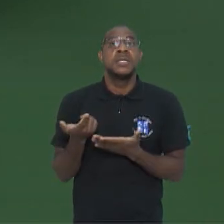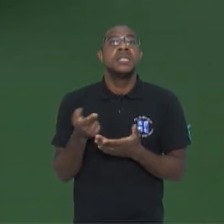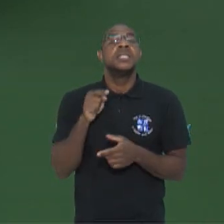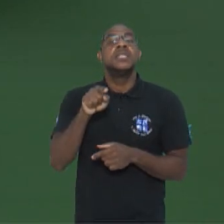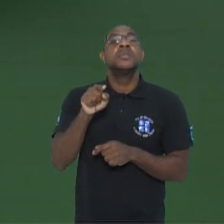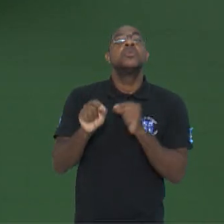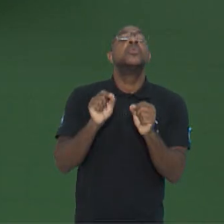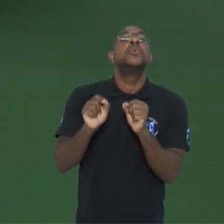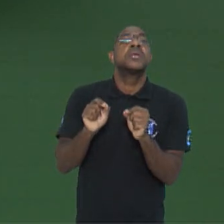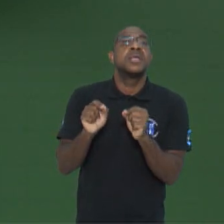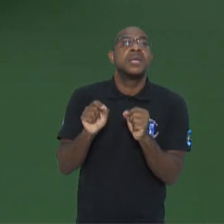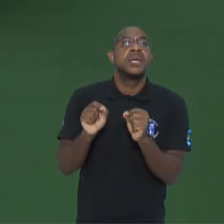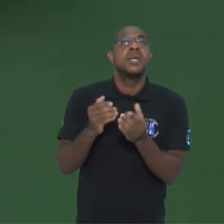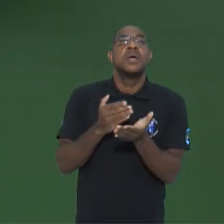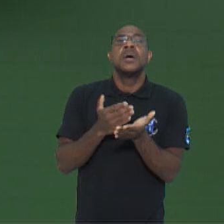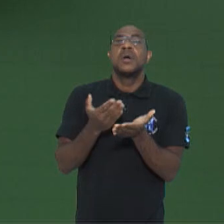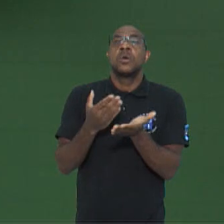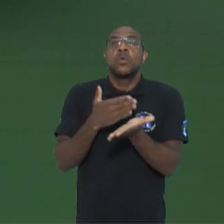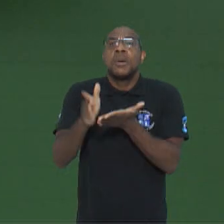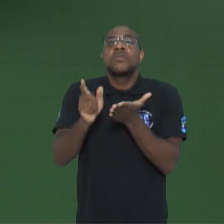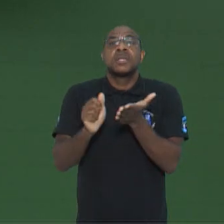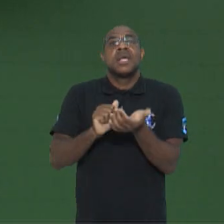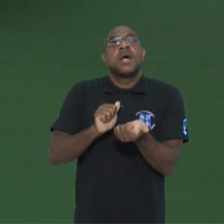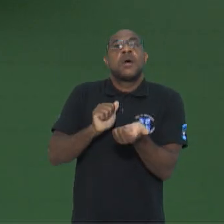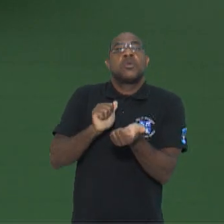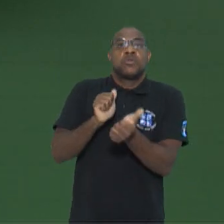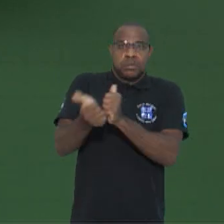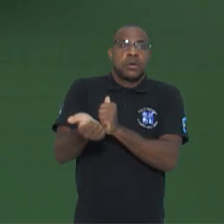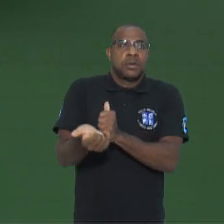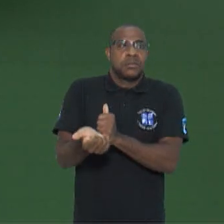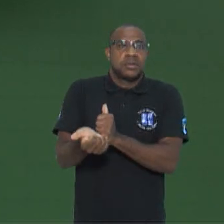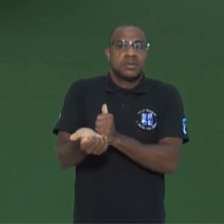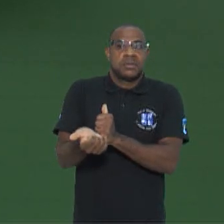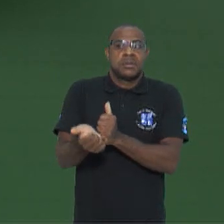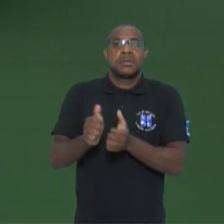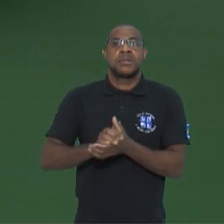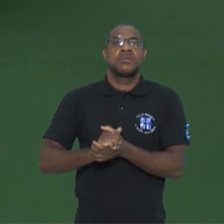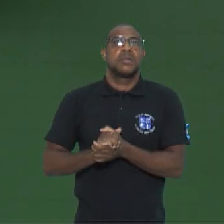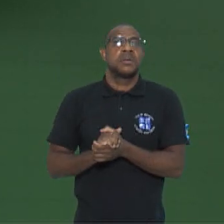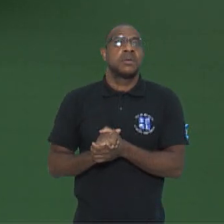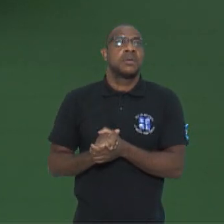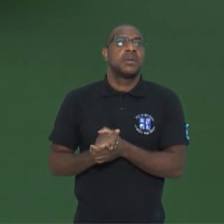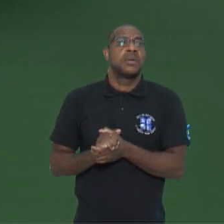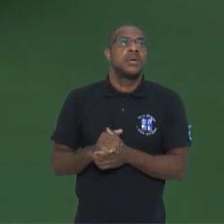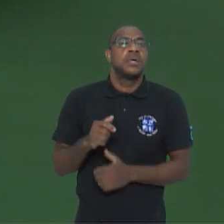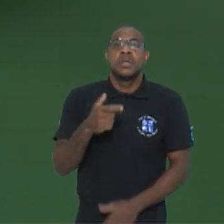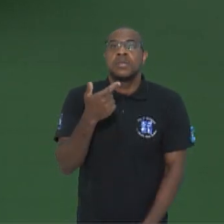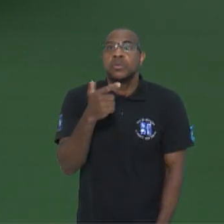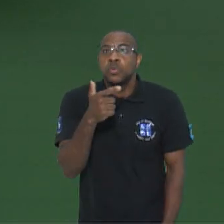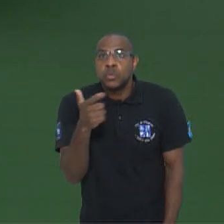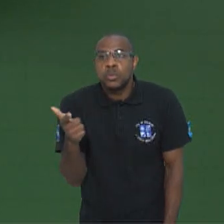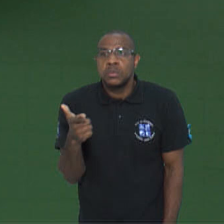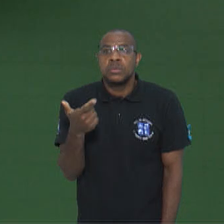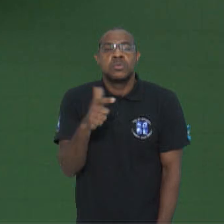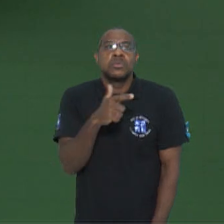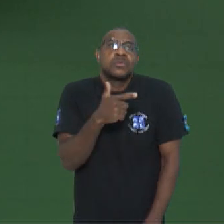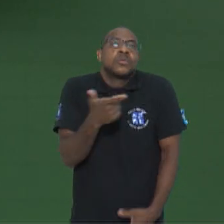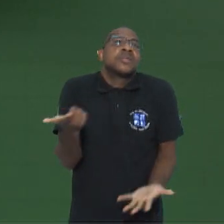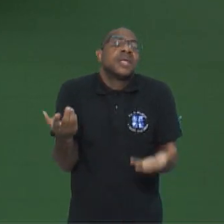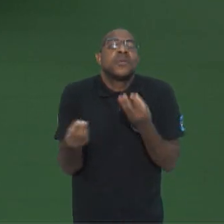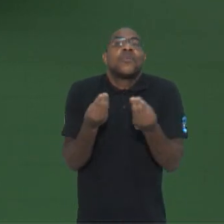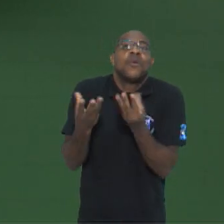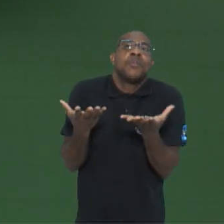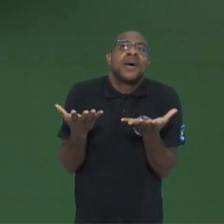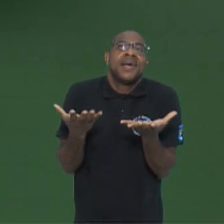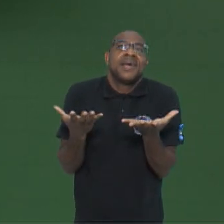torna o montanhismo enquanto esporte uma prática que, até então, você não tem um outro fim a não ser chegar lá em cima. Então não